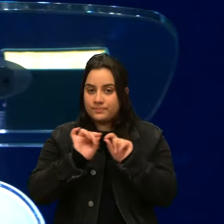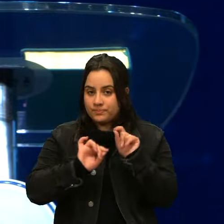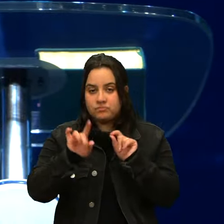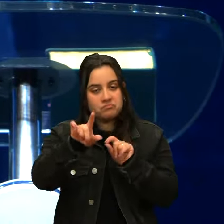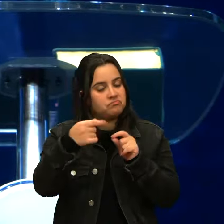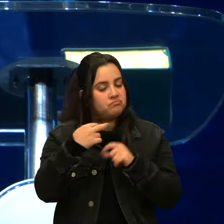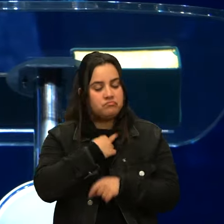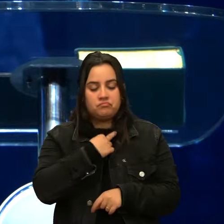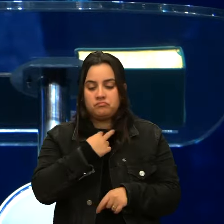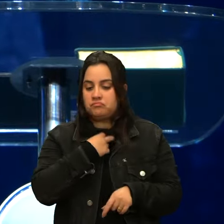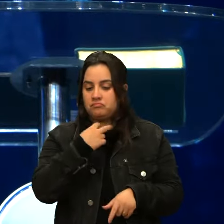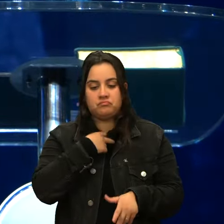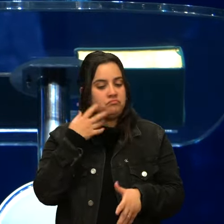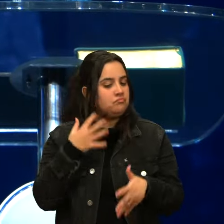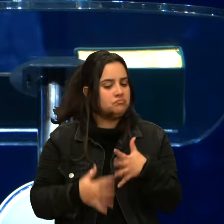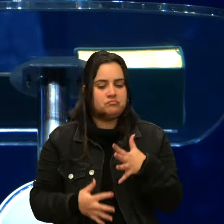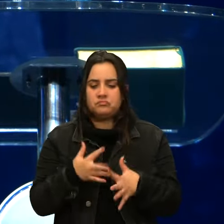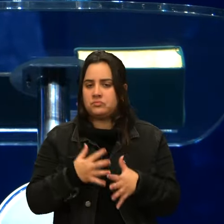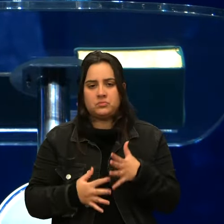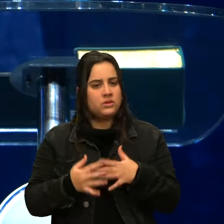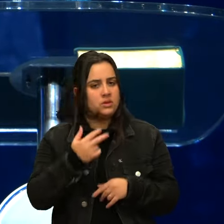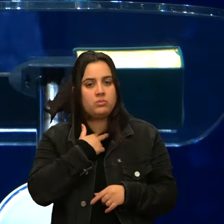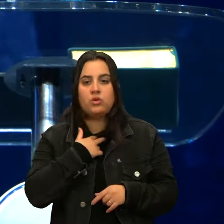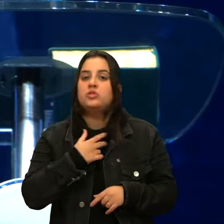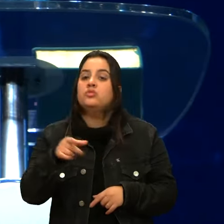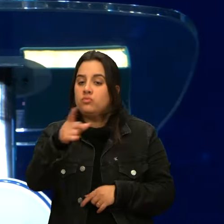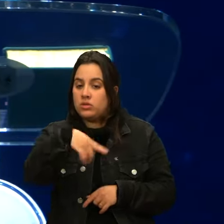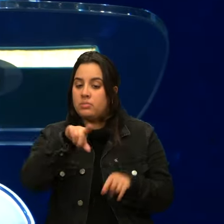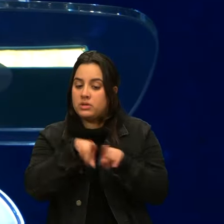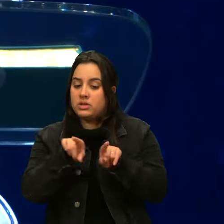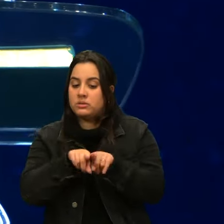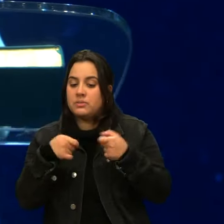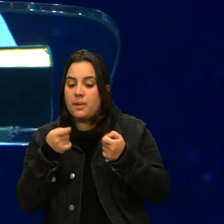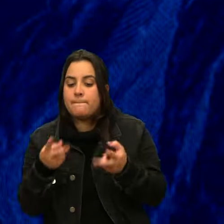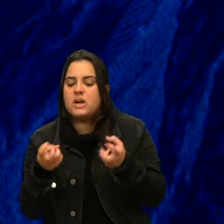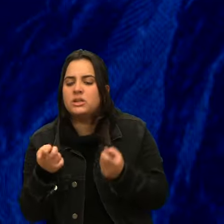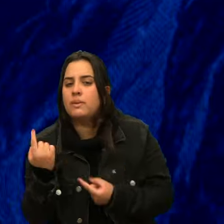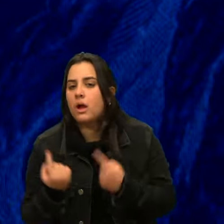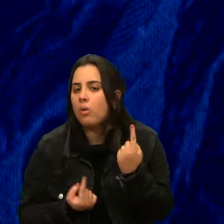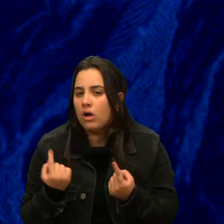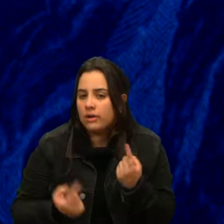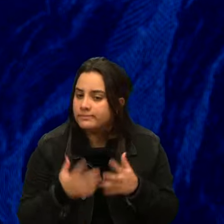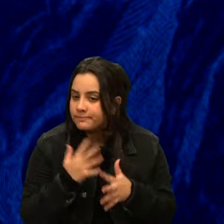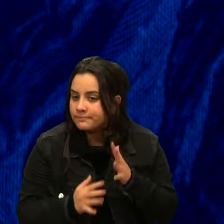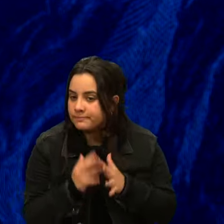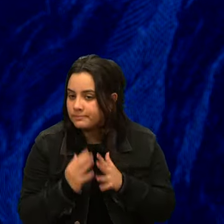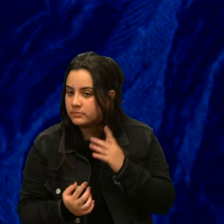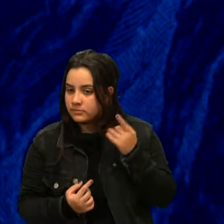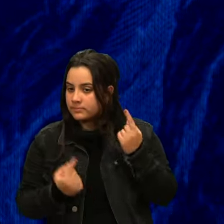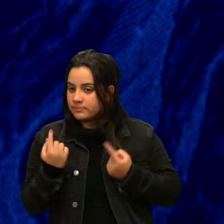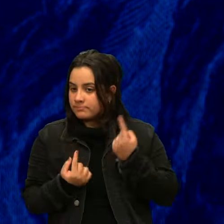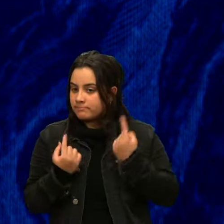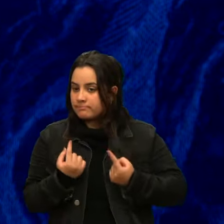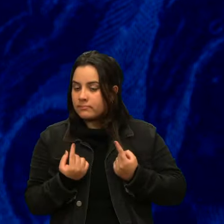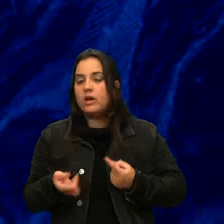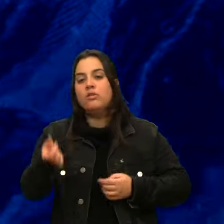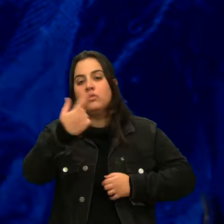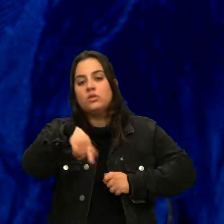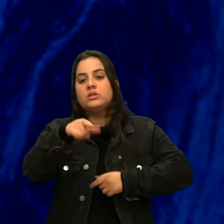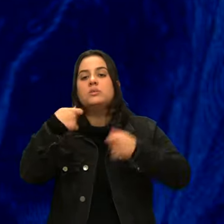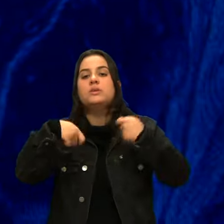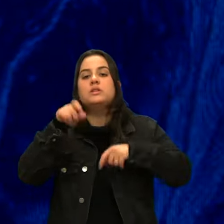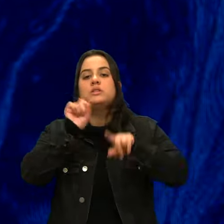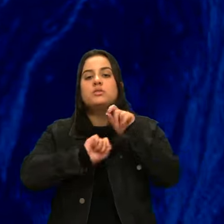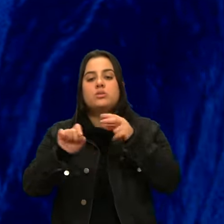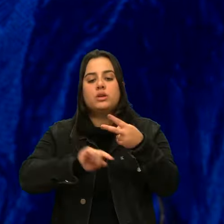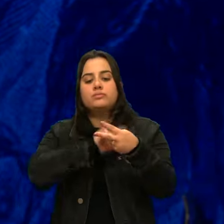distrair e para você perceber quais são as distrações, você precisa investir em um